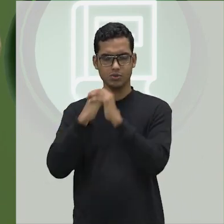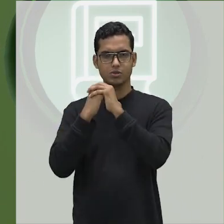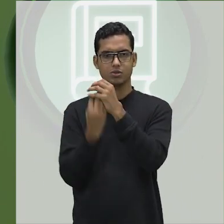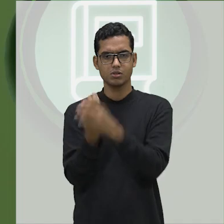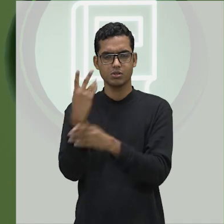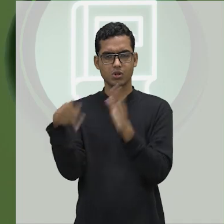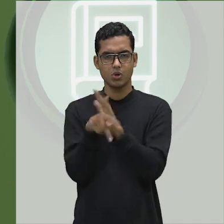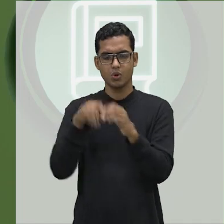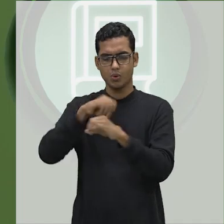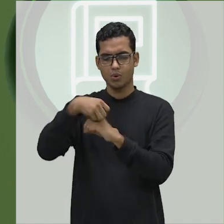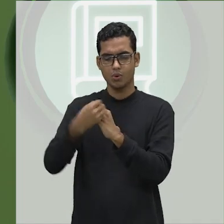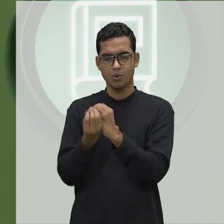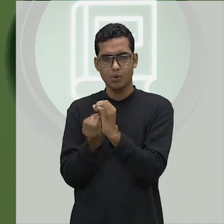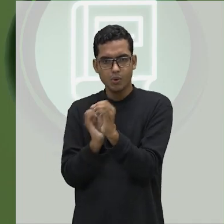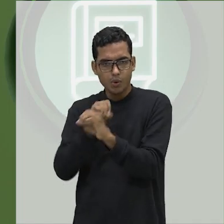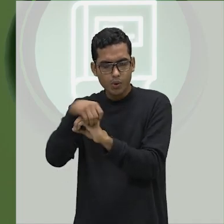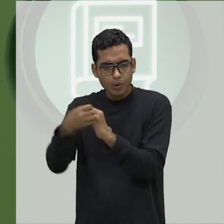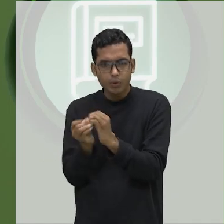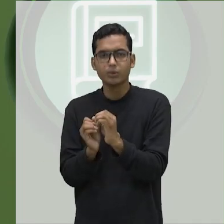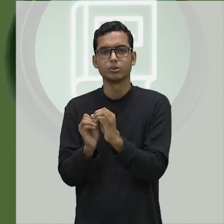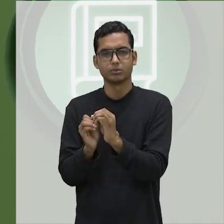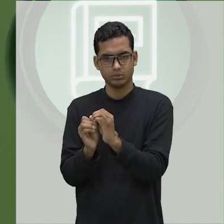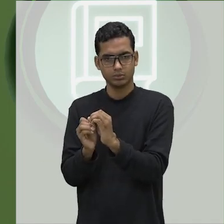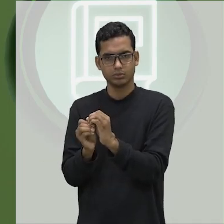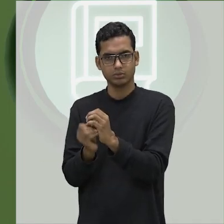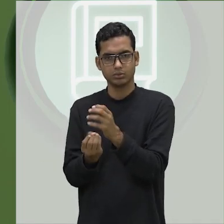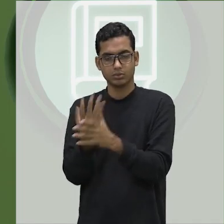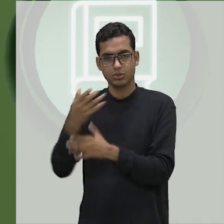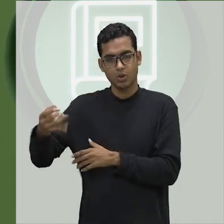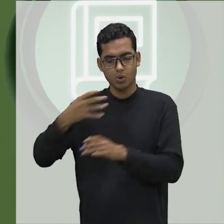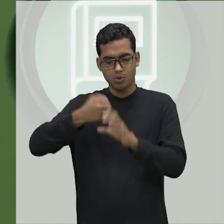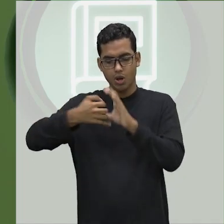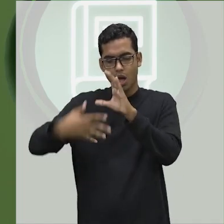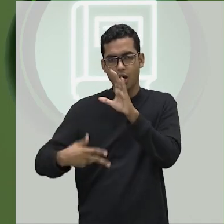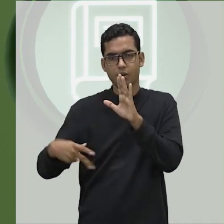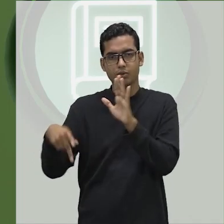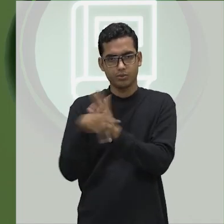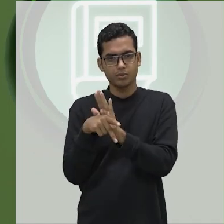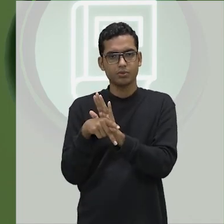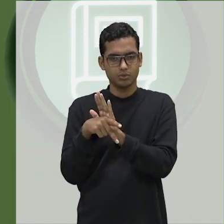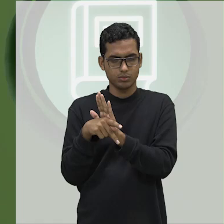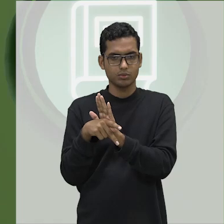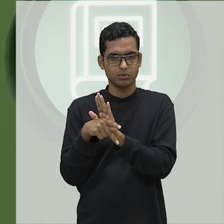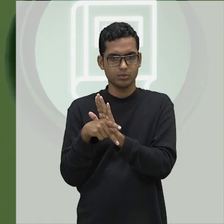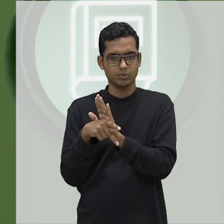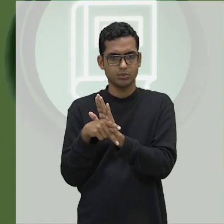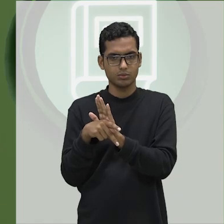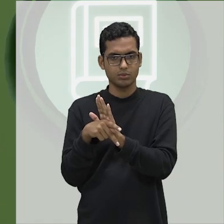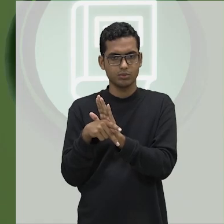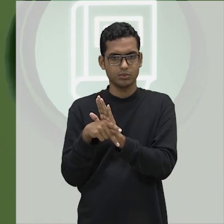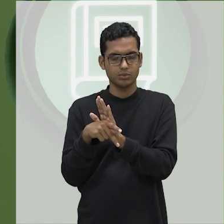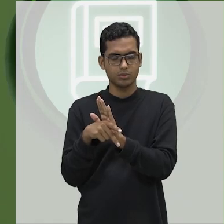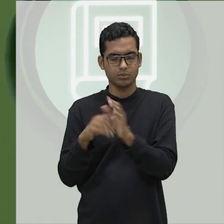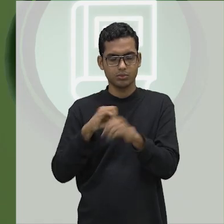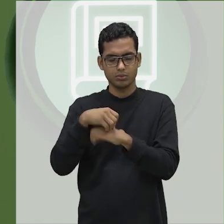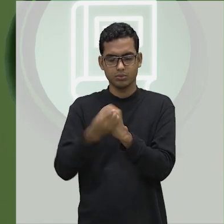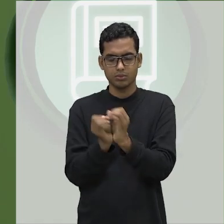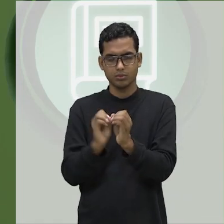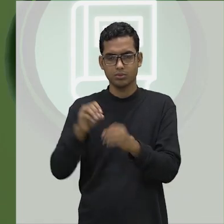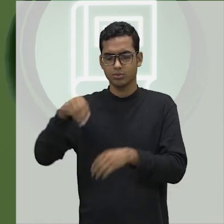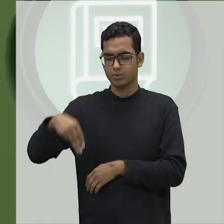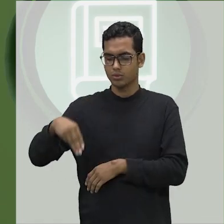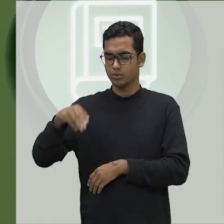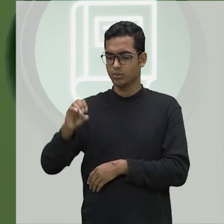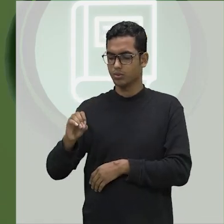ali de átomos e formam uma nova característica, que são essas características de moléculas. Agora